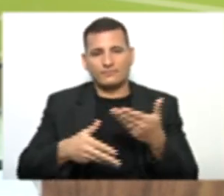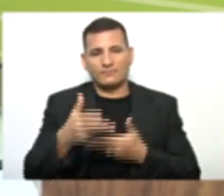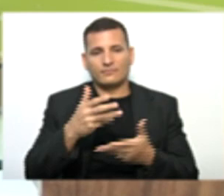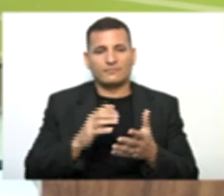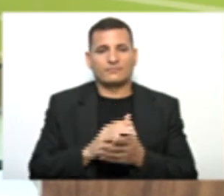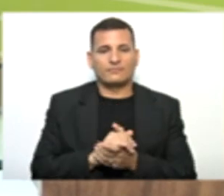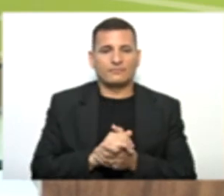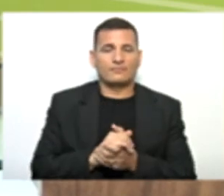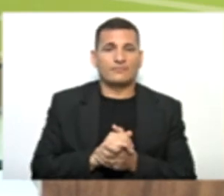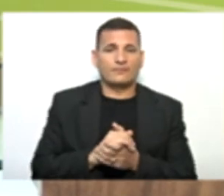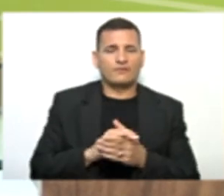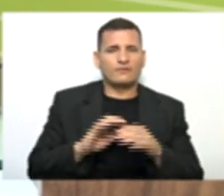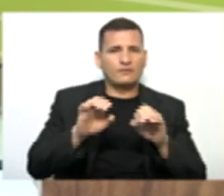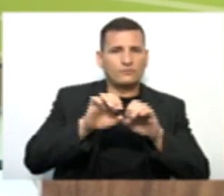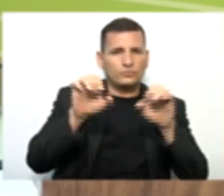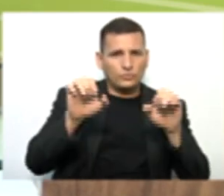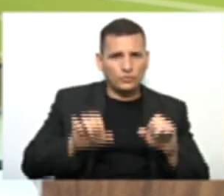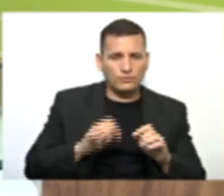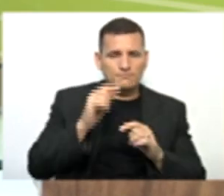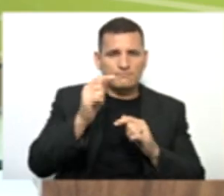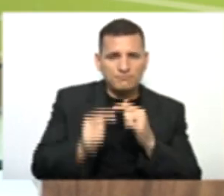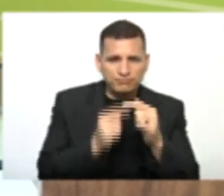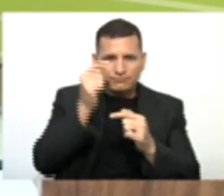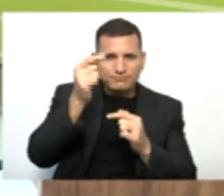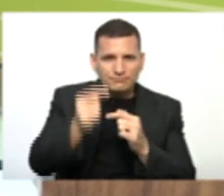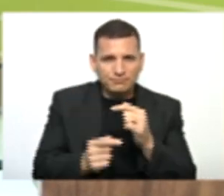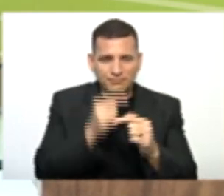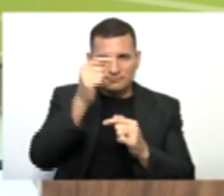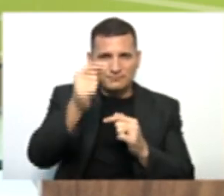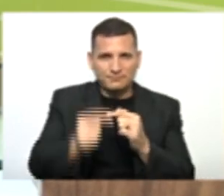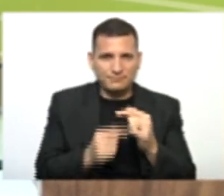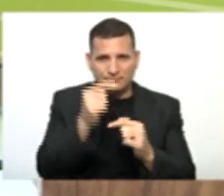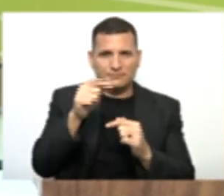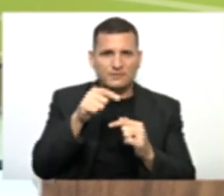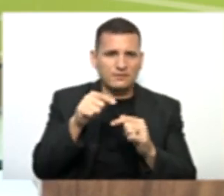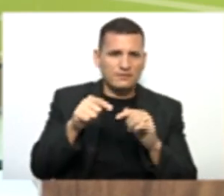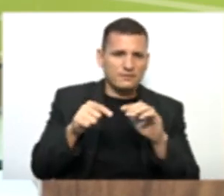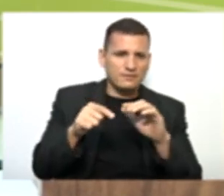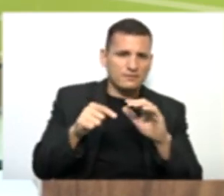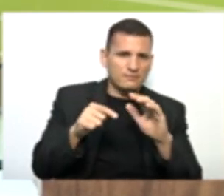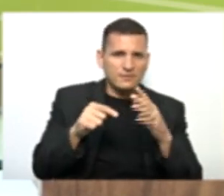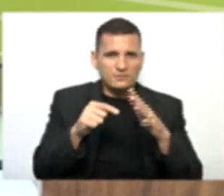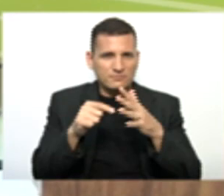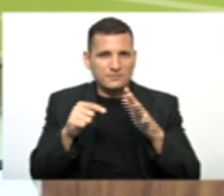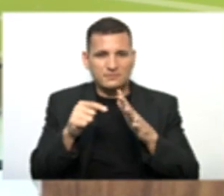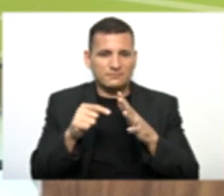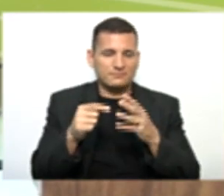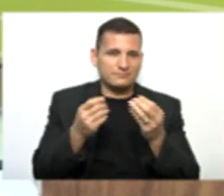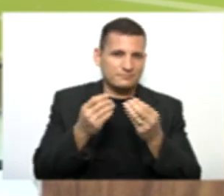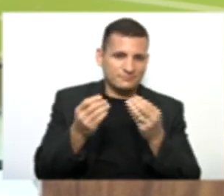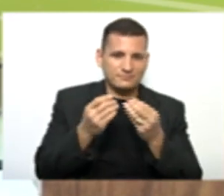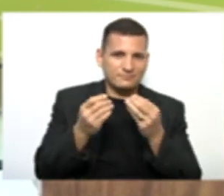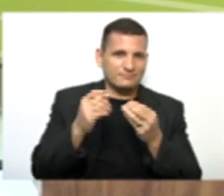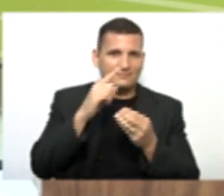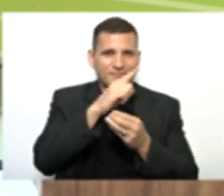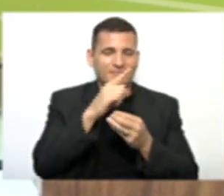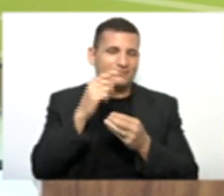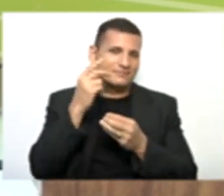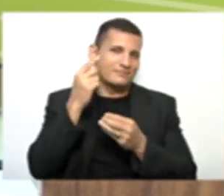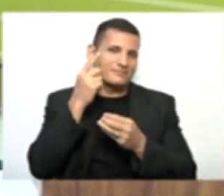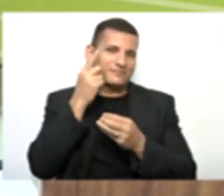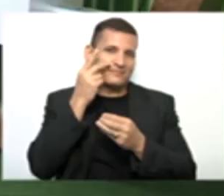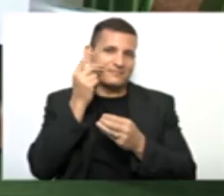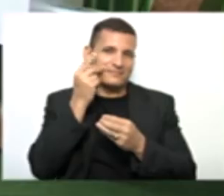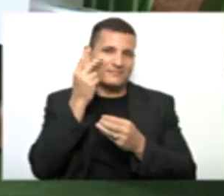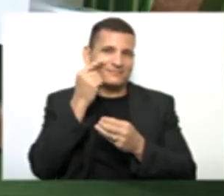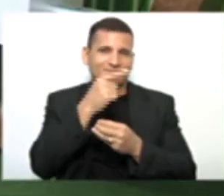Sim. A estrutura de repetição é uma coisa altamente, mais ou menos, como a gente costuma dizer no Ceará. No